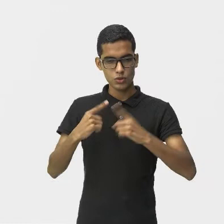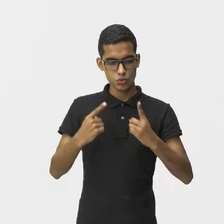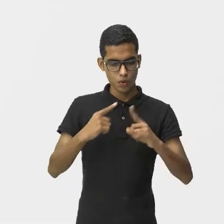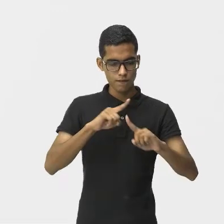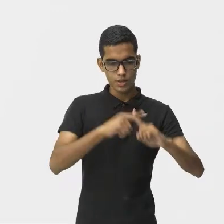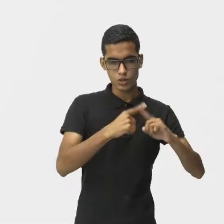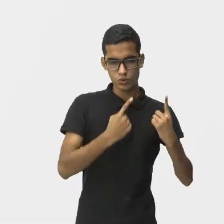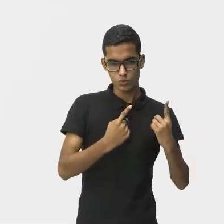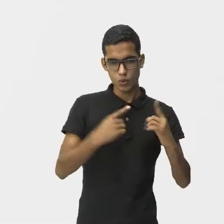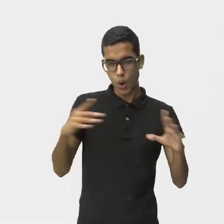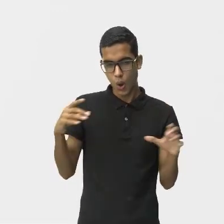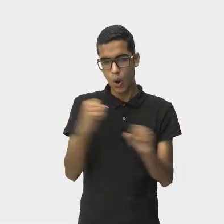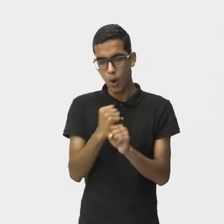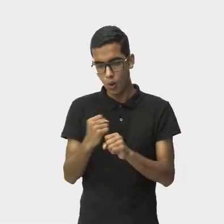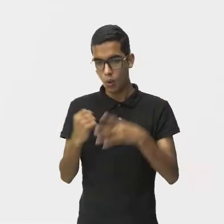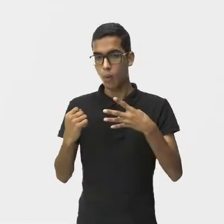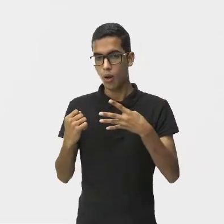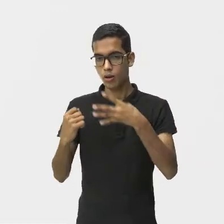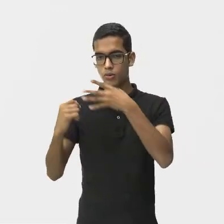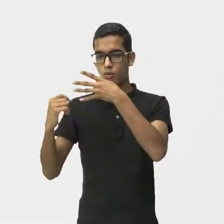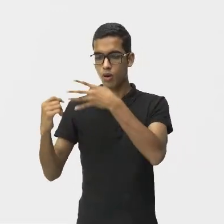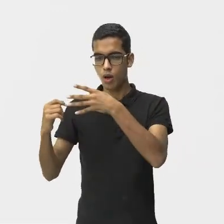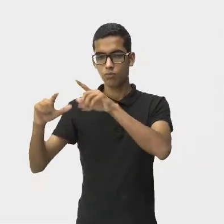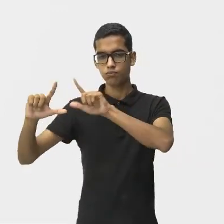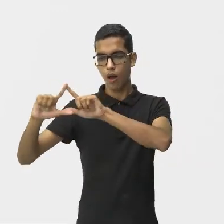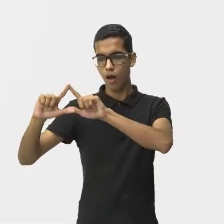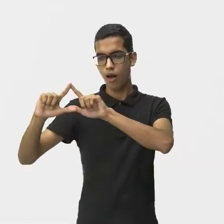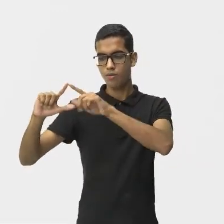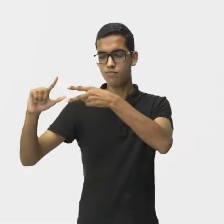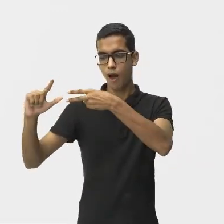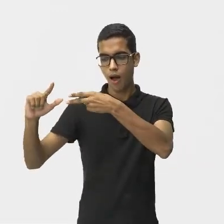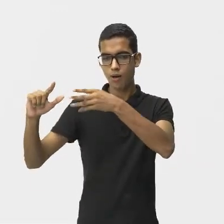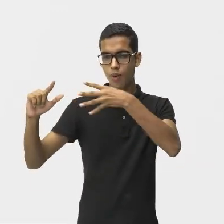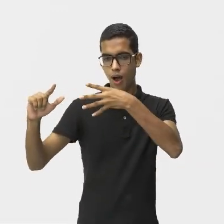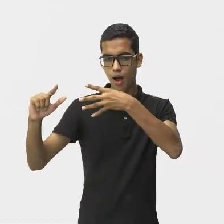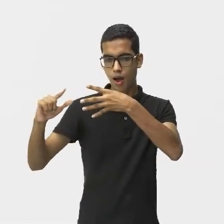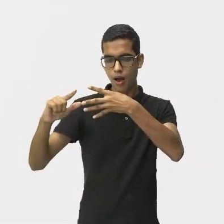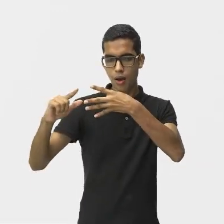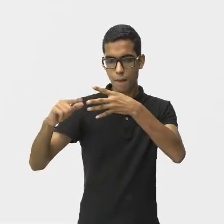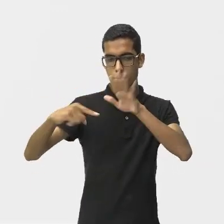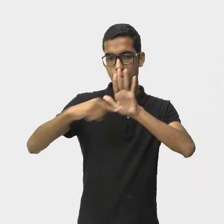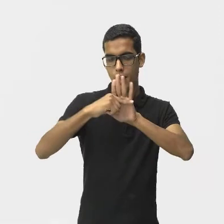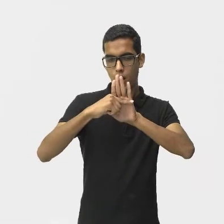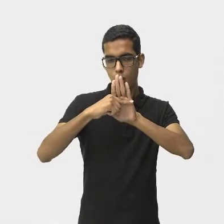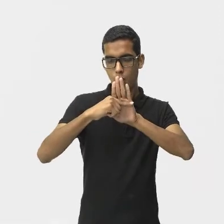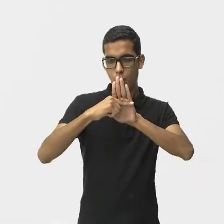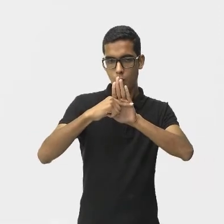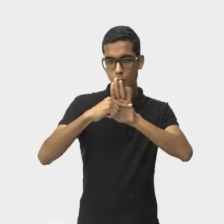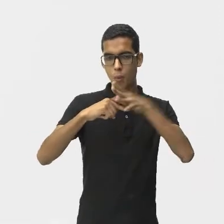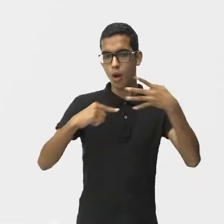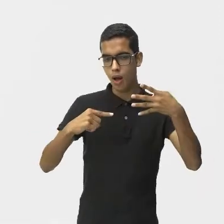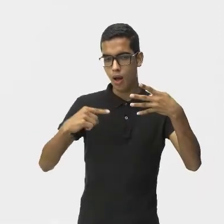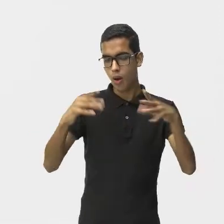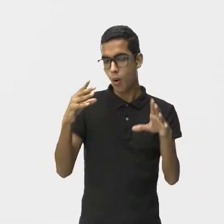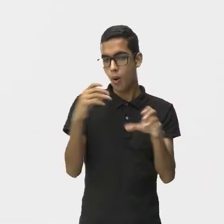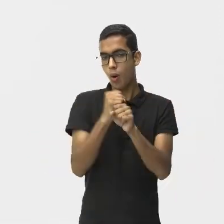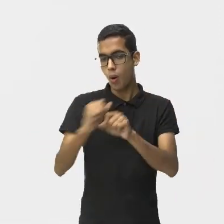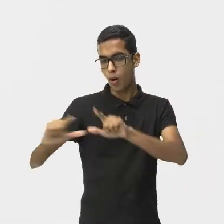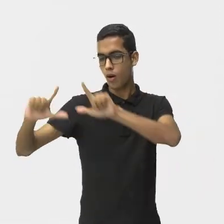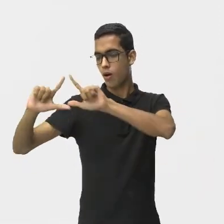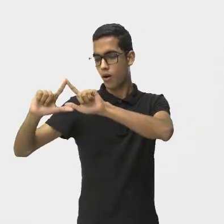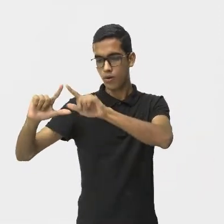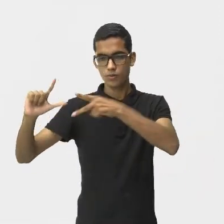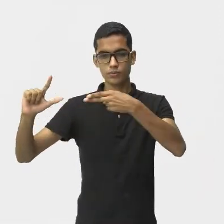Delta deu igual a 0. 4 menos 4 é igual a 0, tá? Então, se o delta é igual a